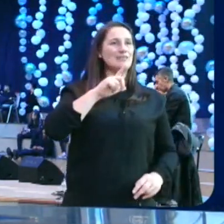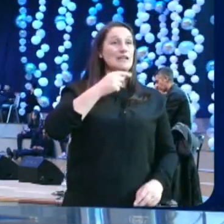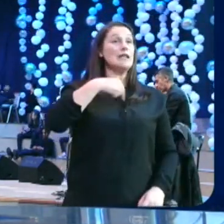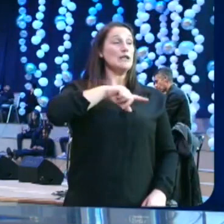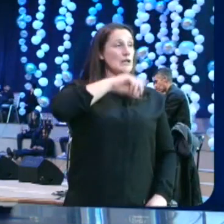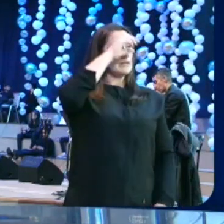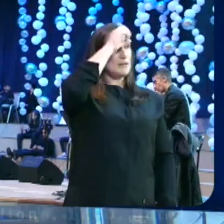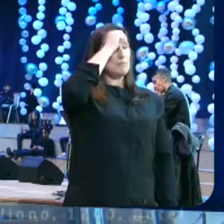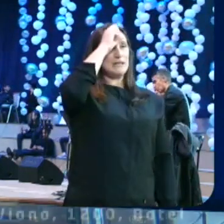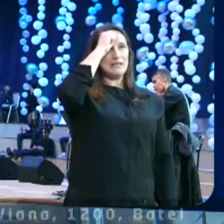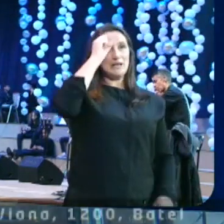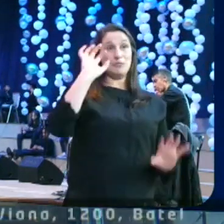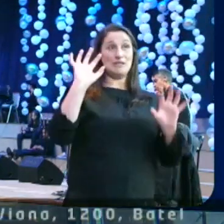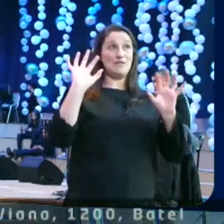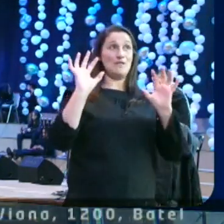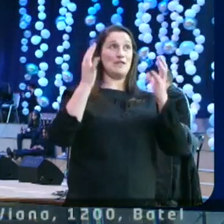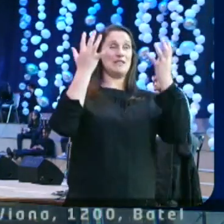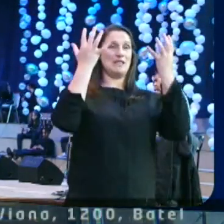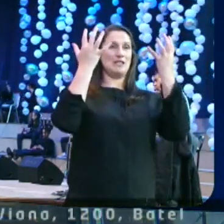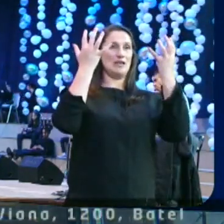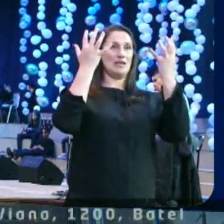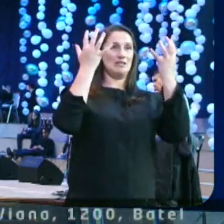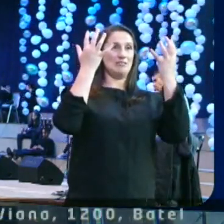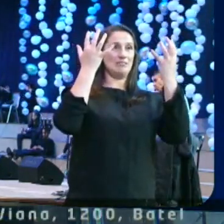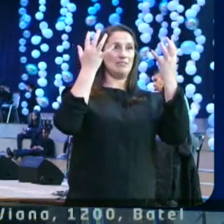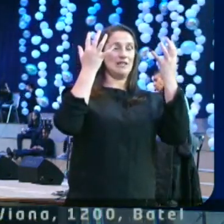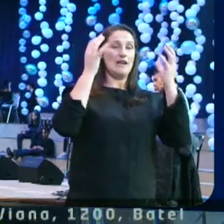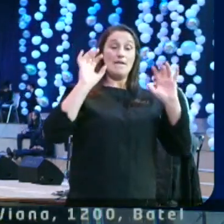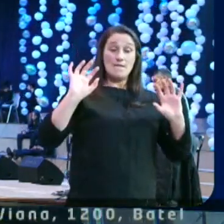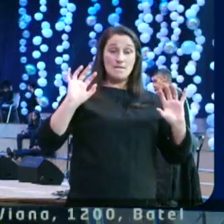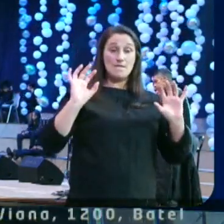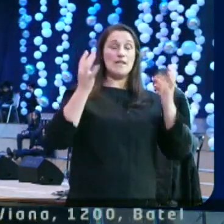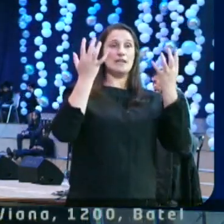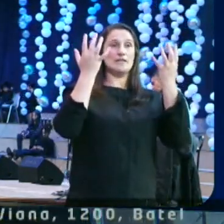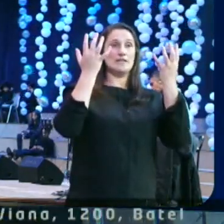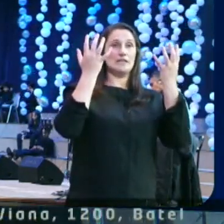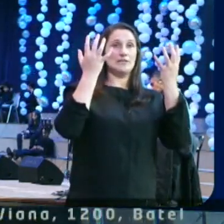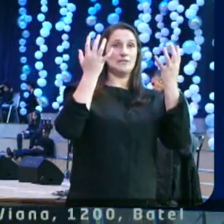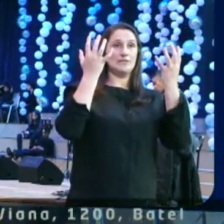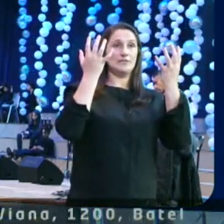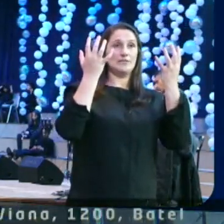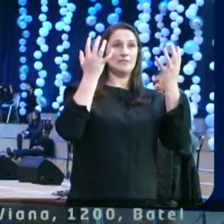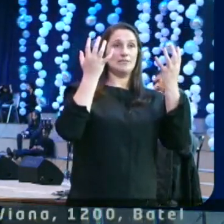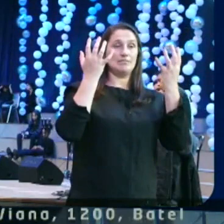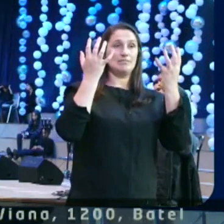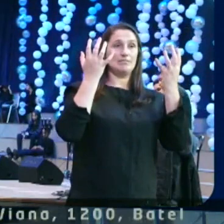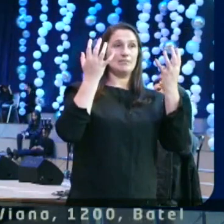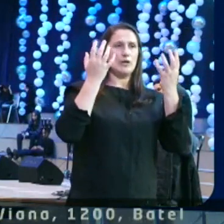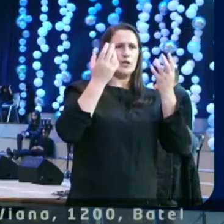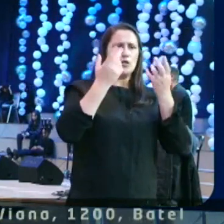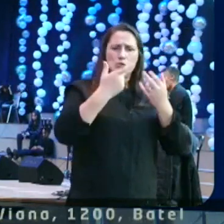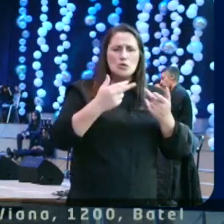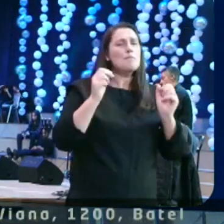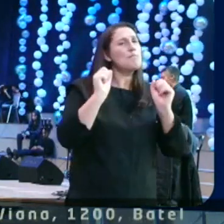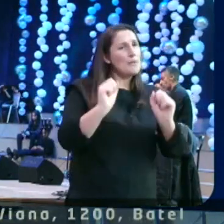gente aprende a fazer festa. Festa com o que tem, festa com o que